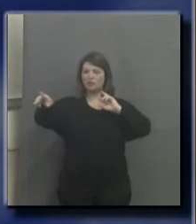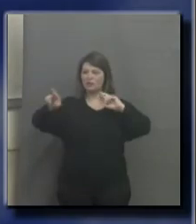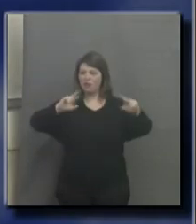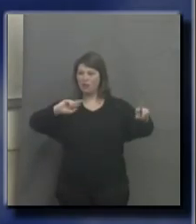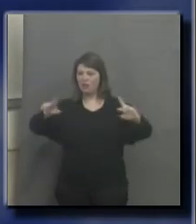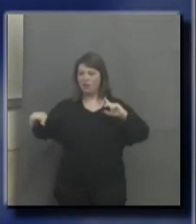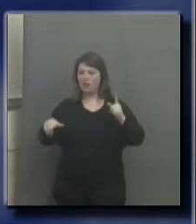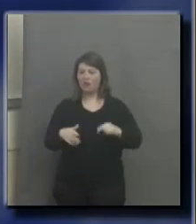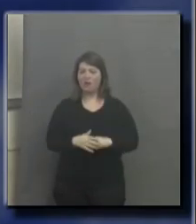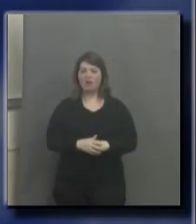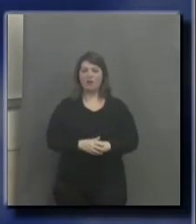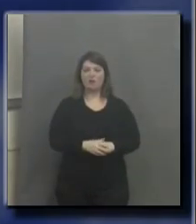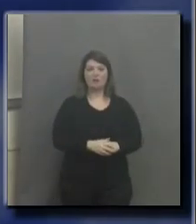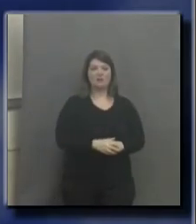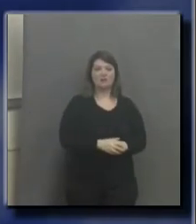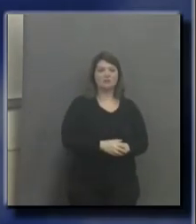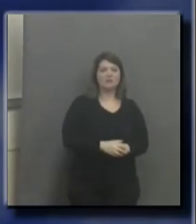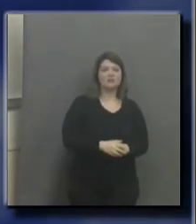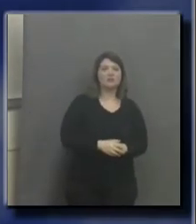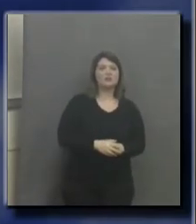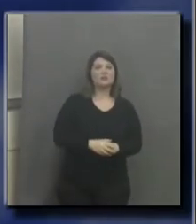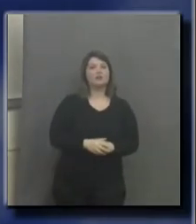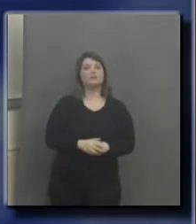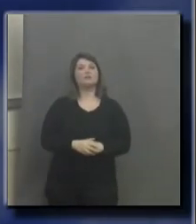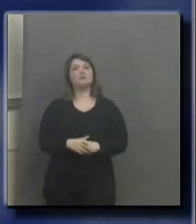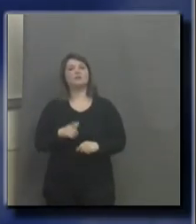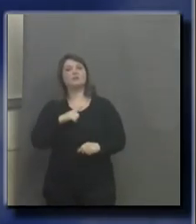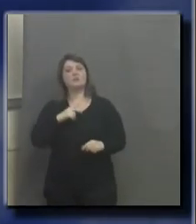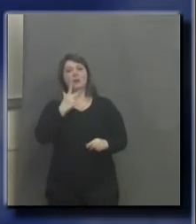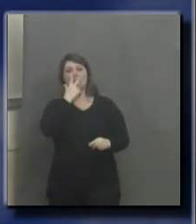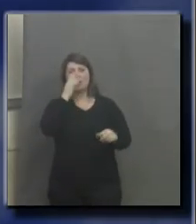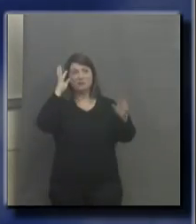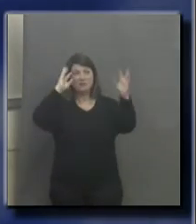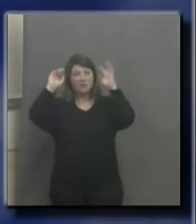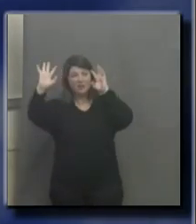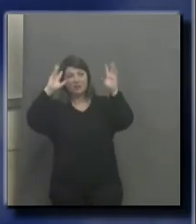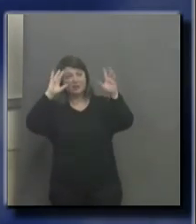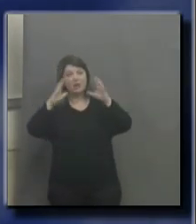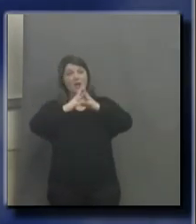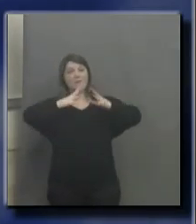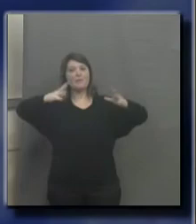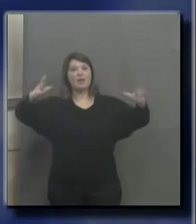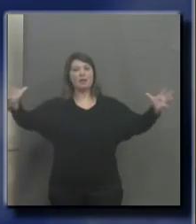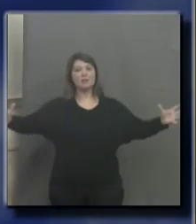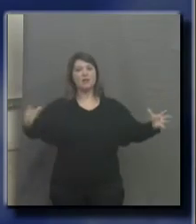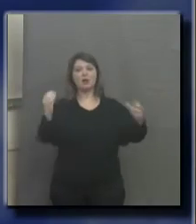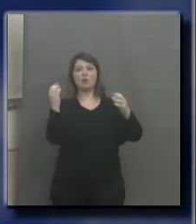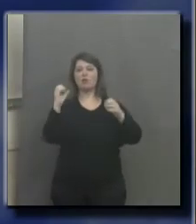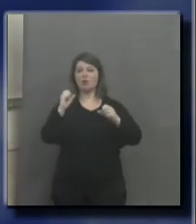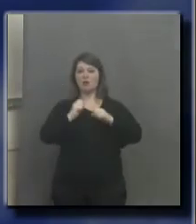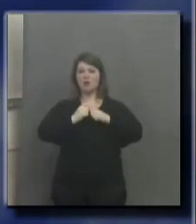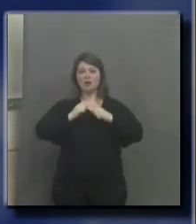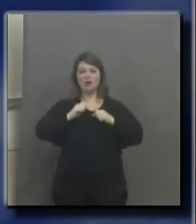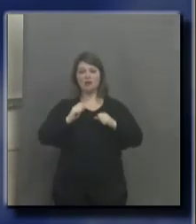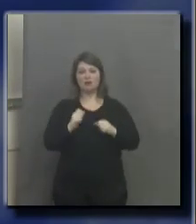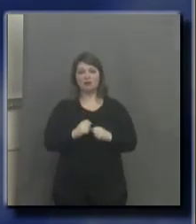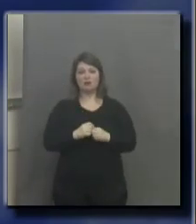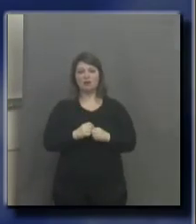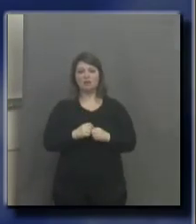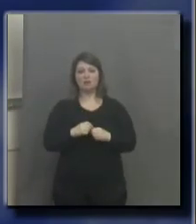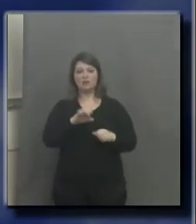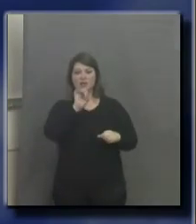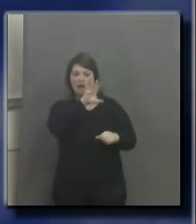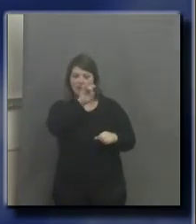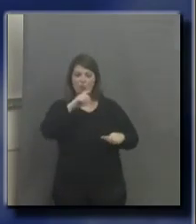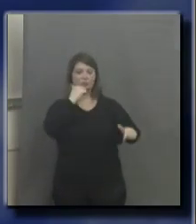diversidade epistemológica. Elas refletiram uma ampliação extraordinária dos campos de